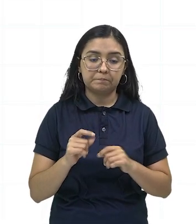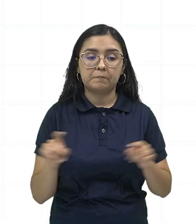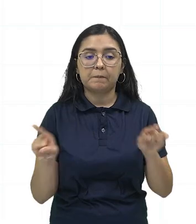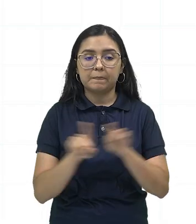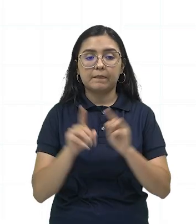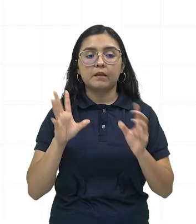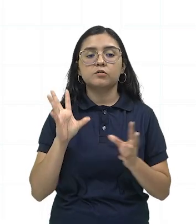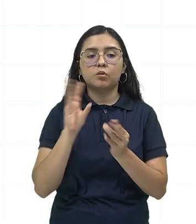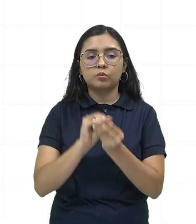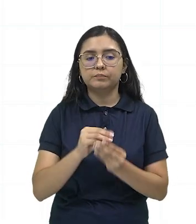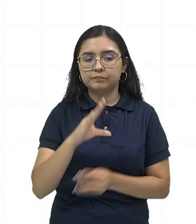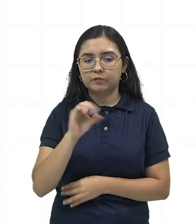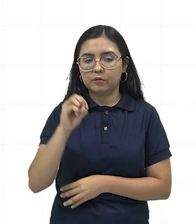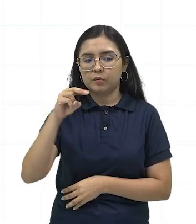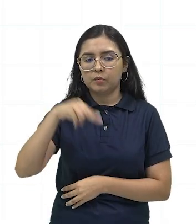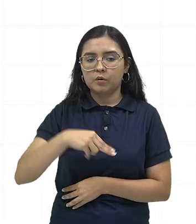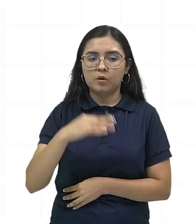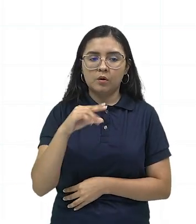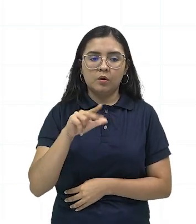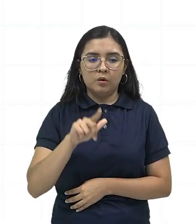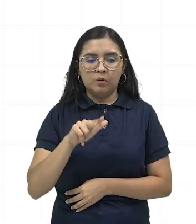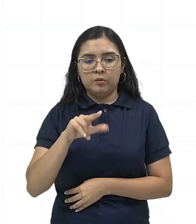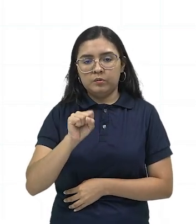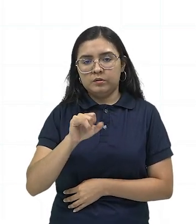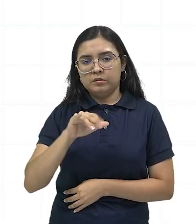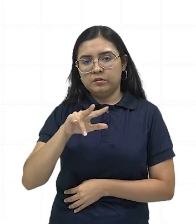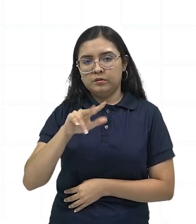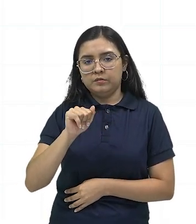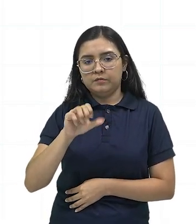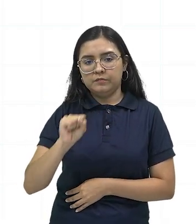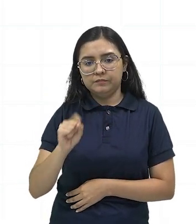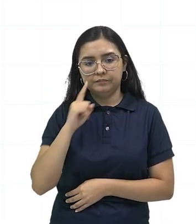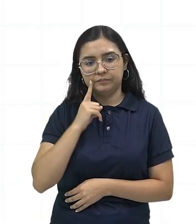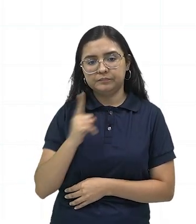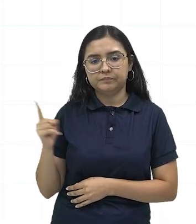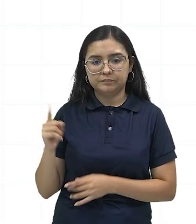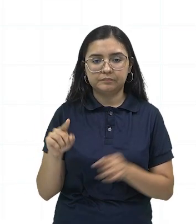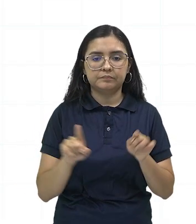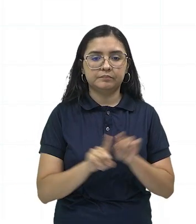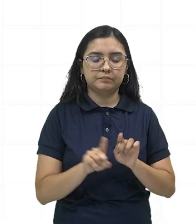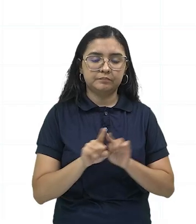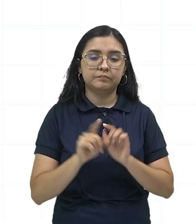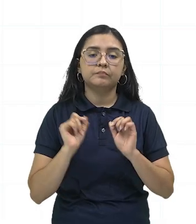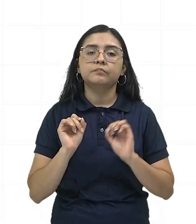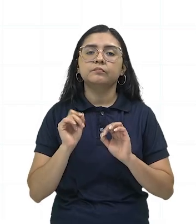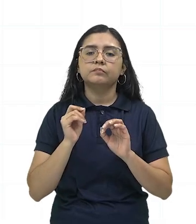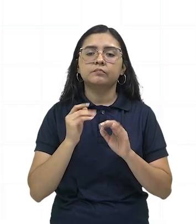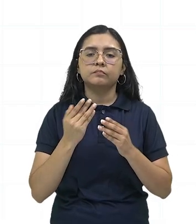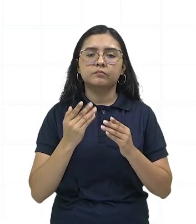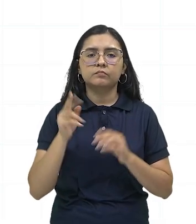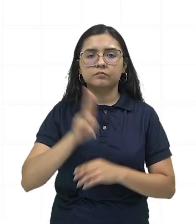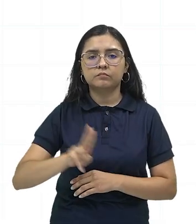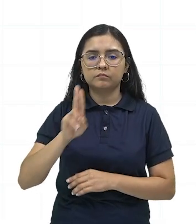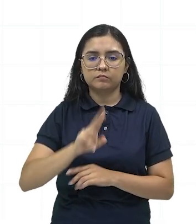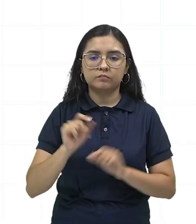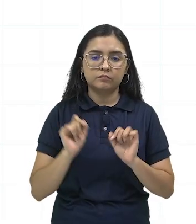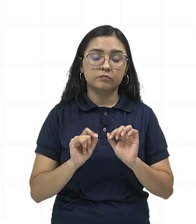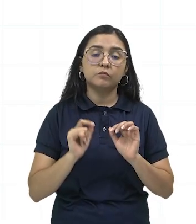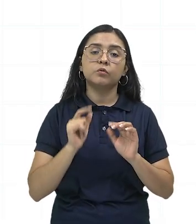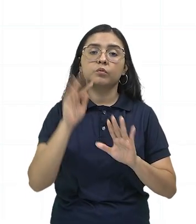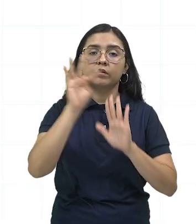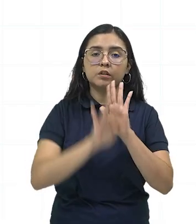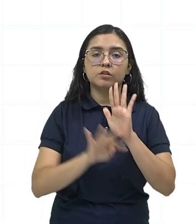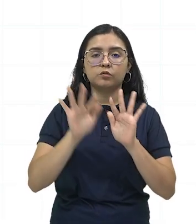As conclusivas, portanto, logo por conseguinte, muito encontrada no final dos textos, na